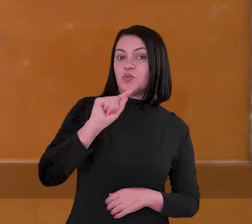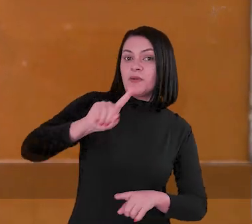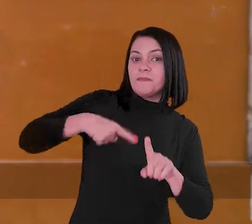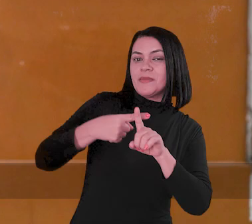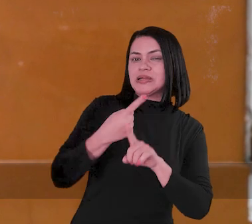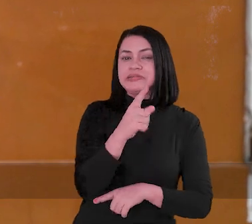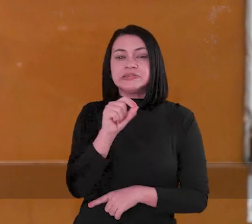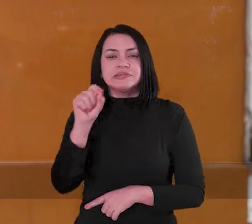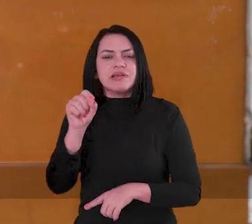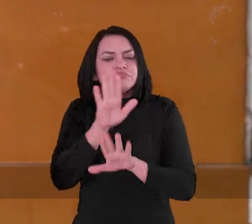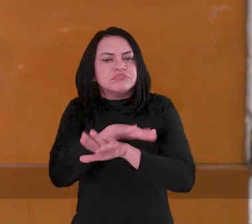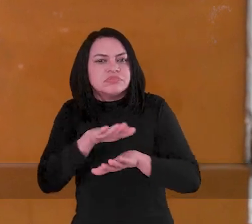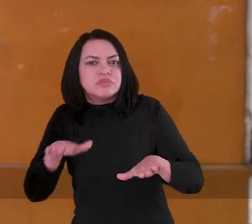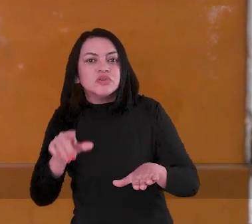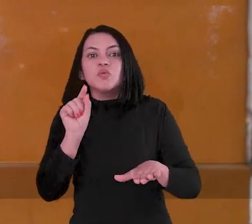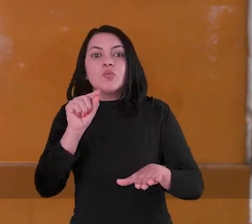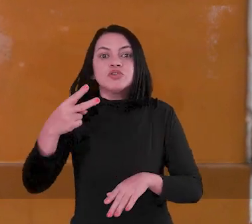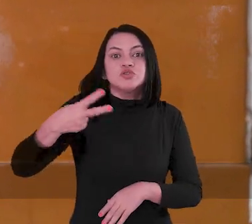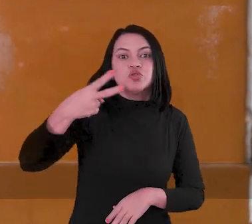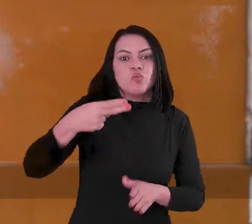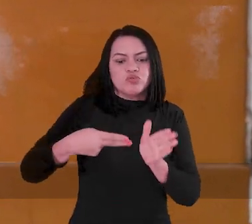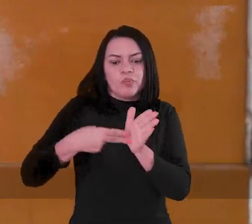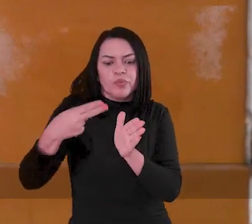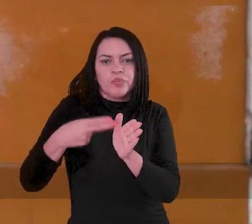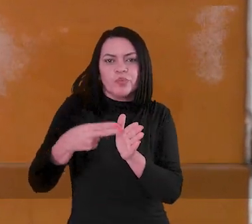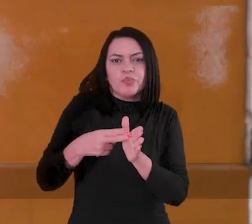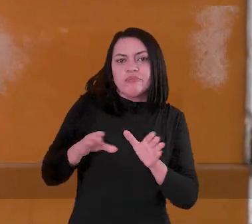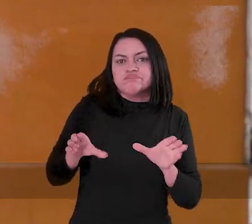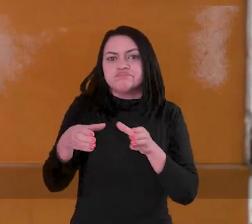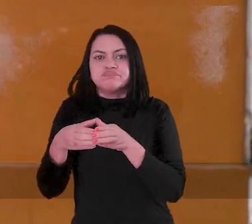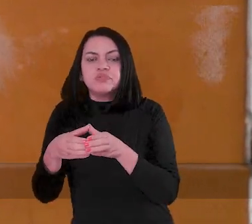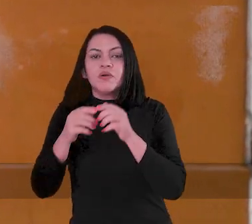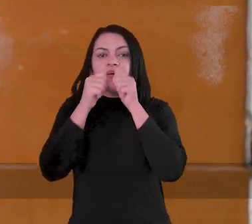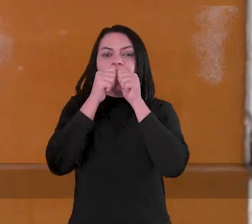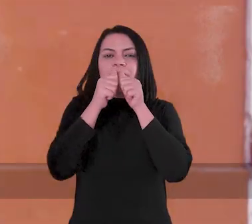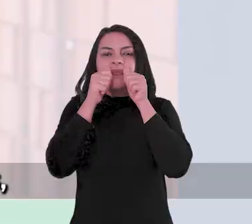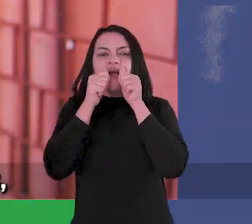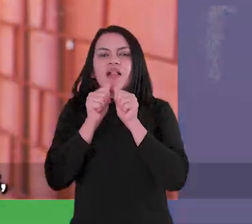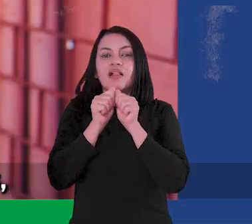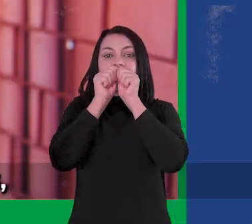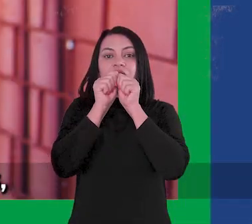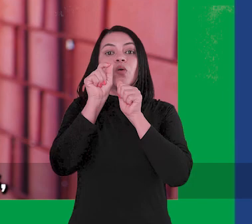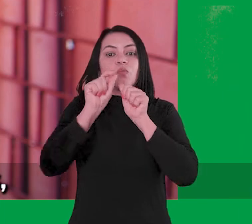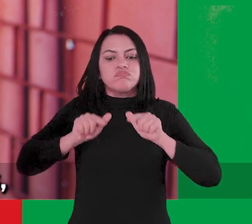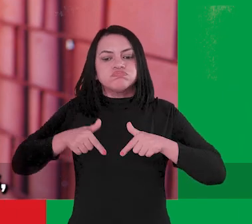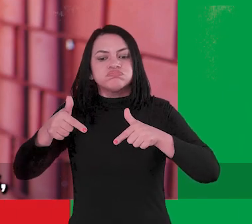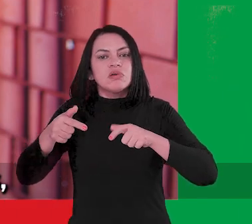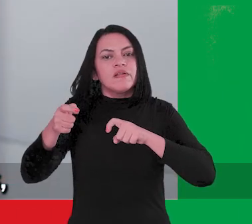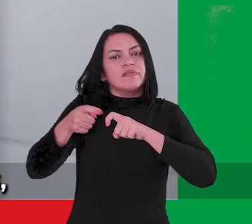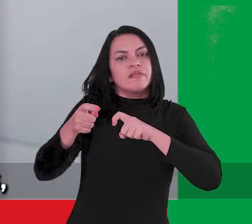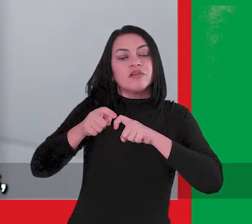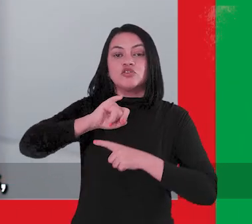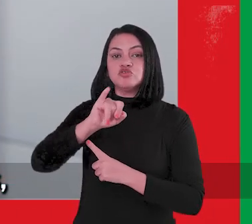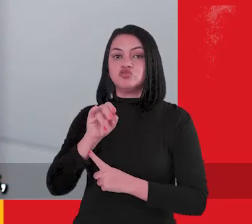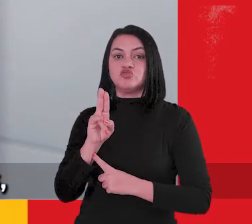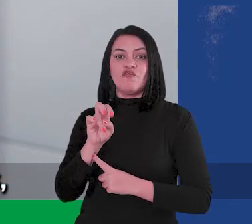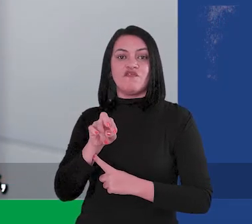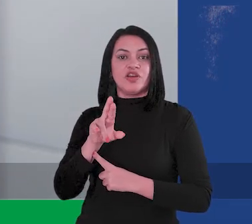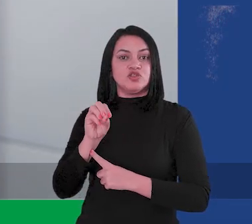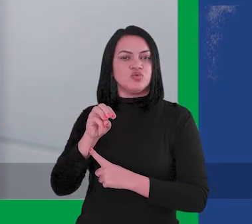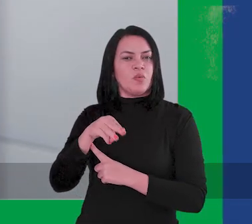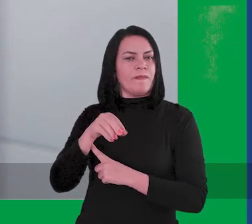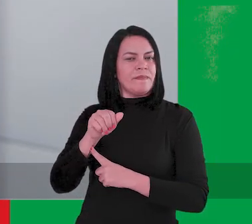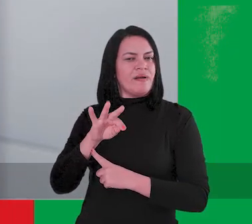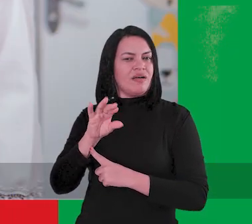de 100 crianças passaram pelo segundo mutirão de fissura labial e fenda palatina. A ação foi realizada no Hospital Dr. Juvencio